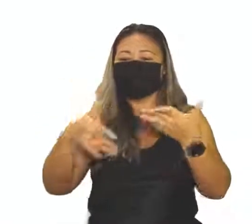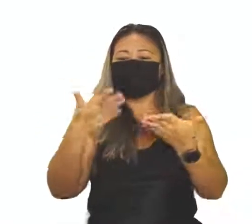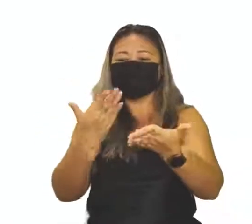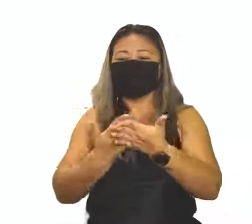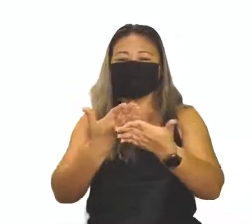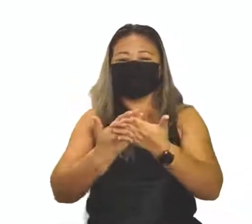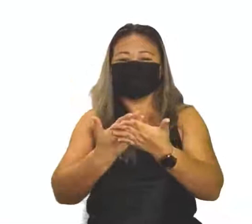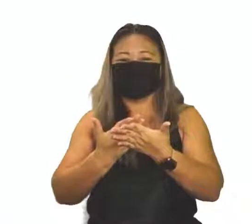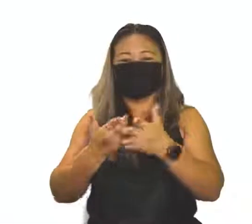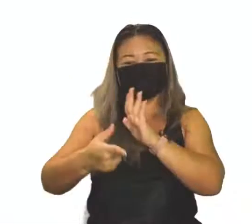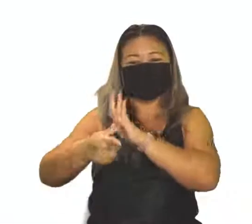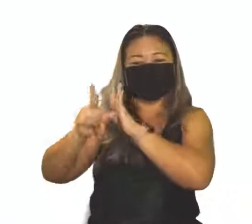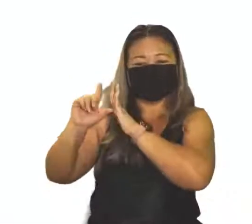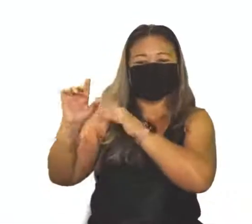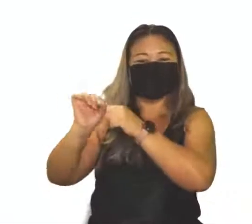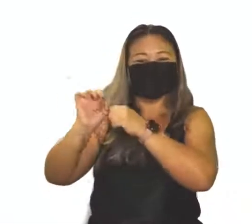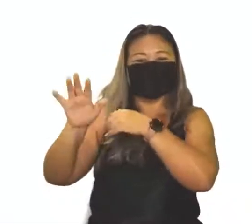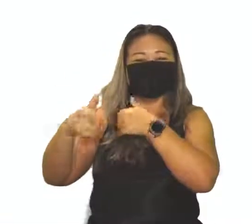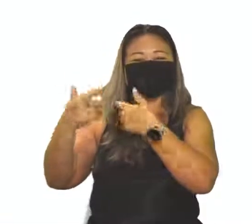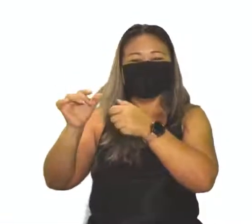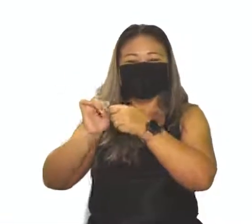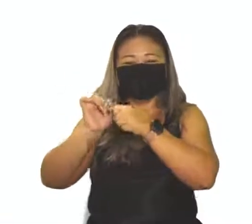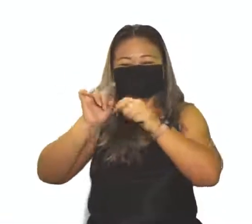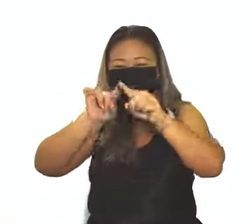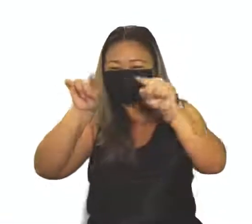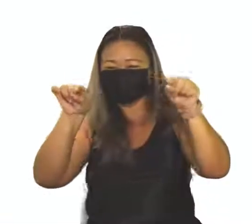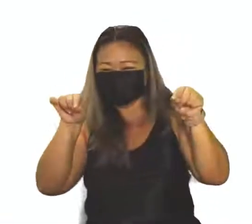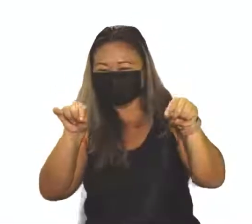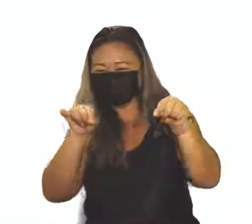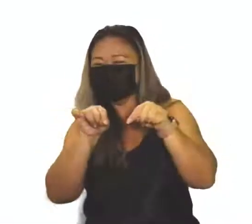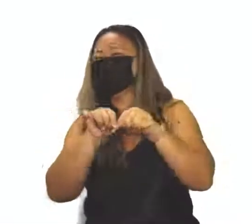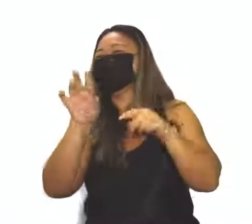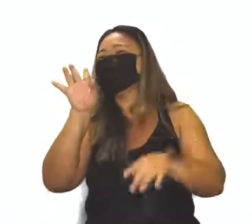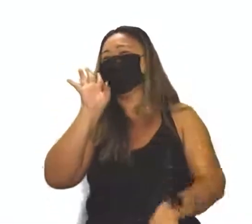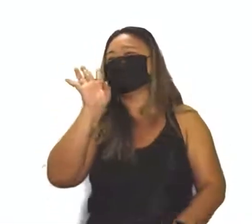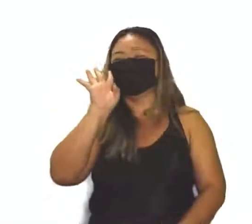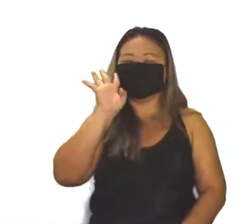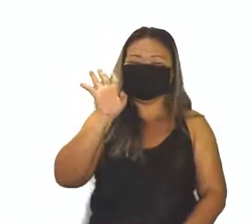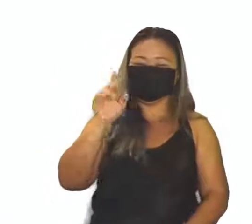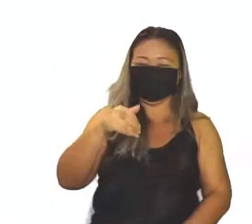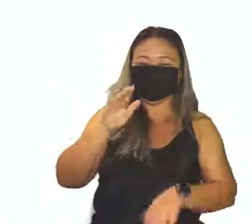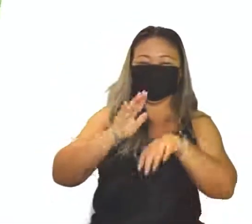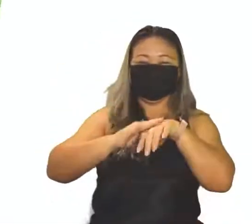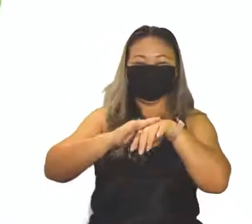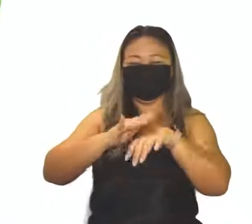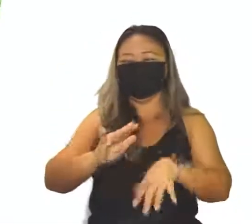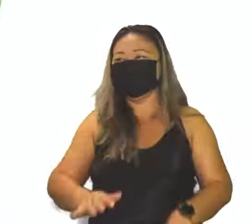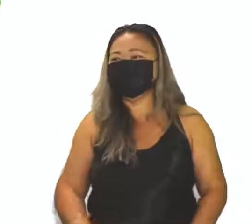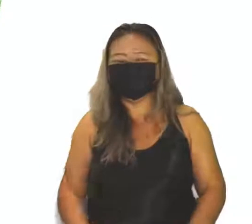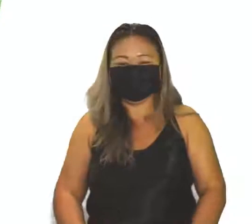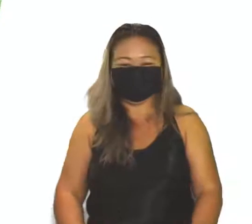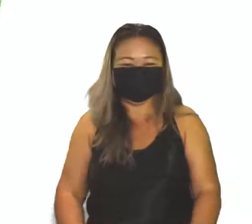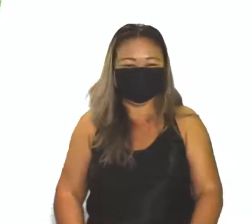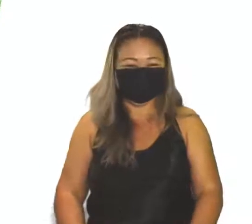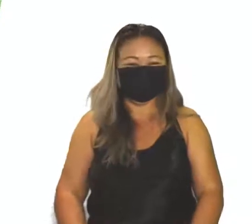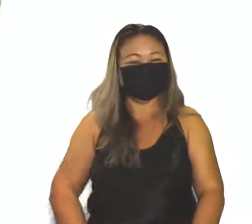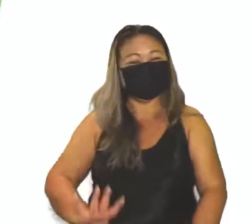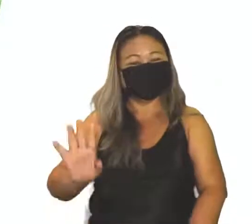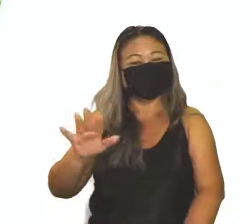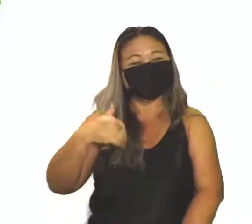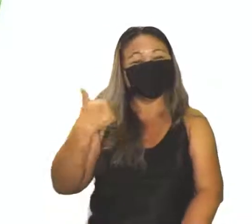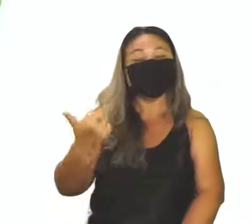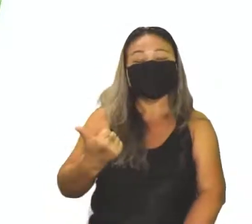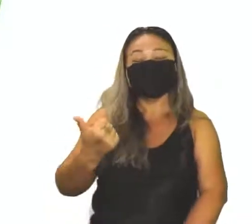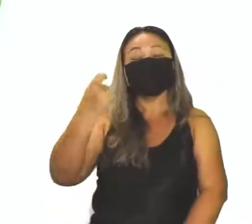né? Anteriormente. Nos bastidores dessa aula. Muito legal a ideia. Vamos lá, continuando, olha aí. Agora,